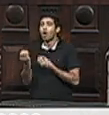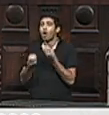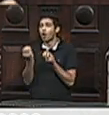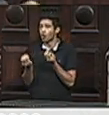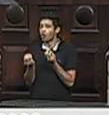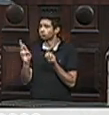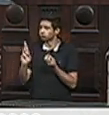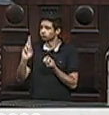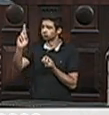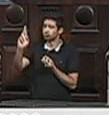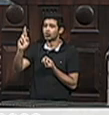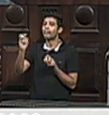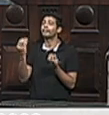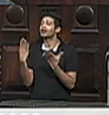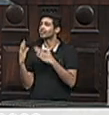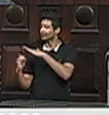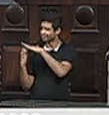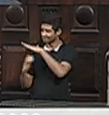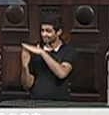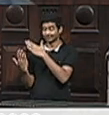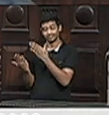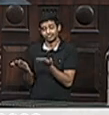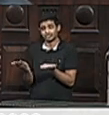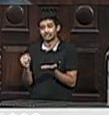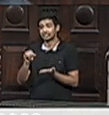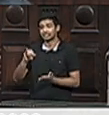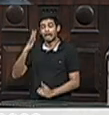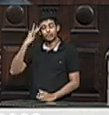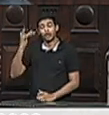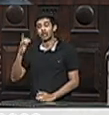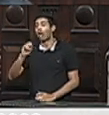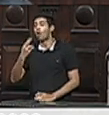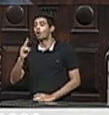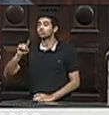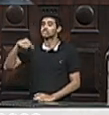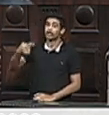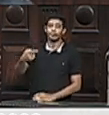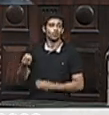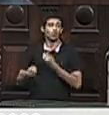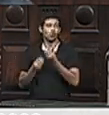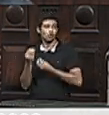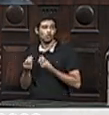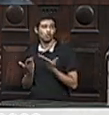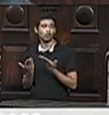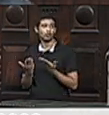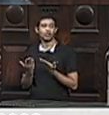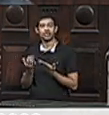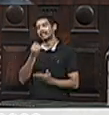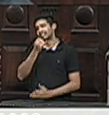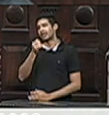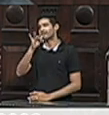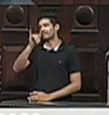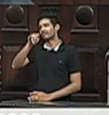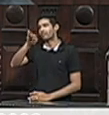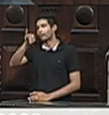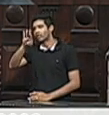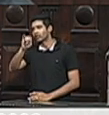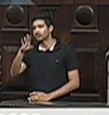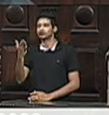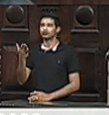para que o governador, além de indicar os representantes do governo, ele tem a atribuição